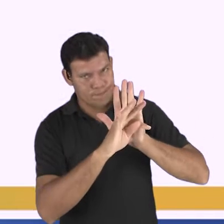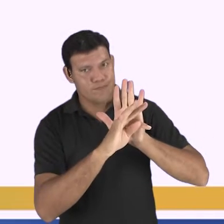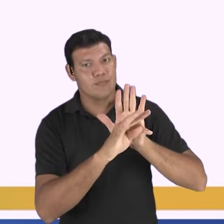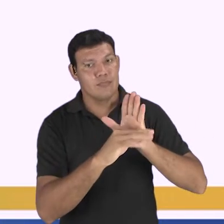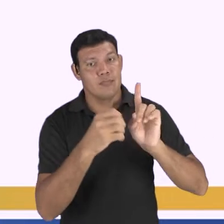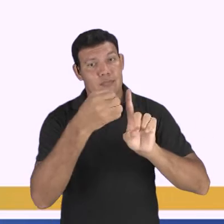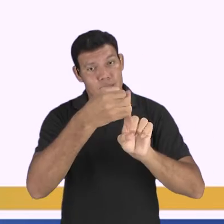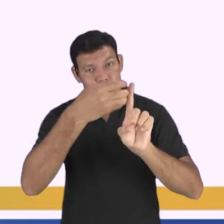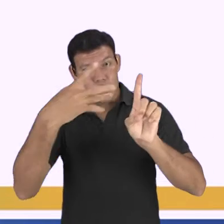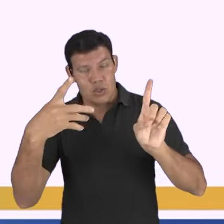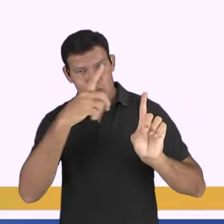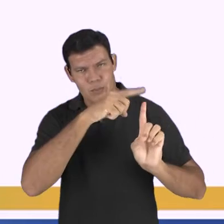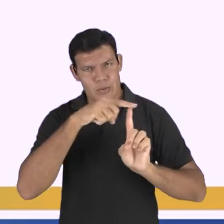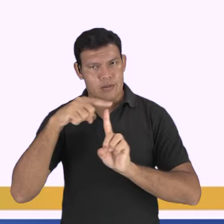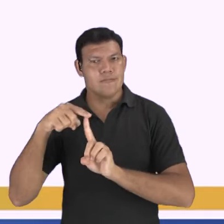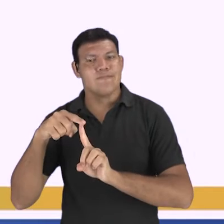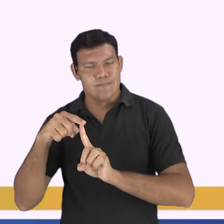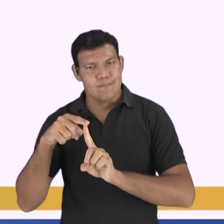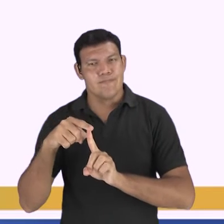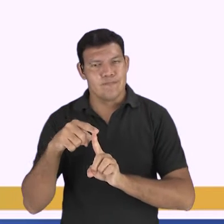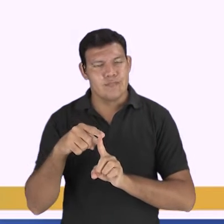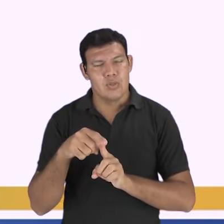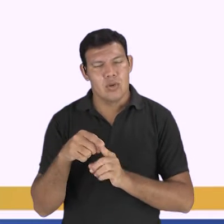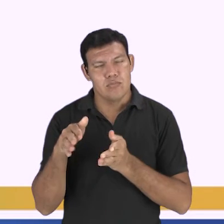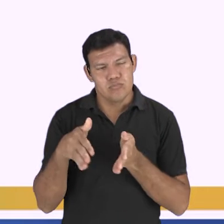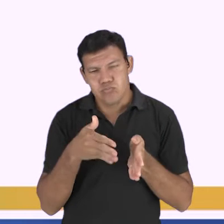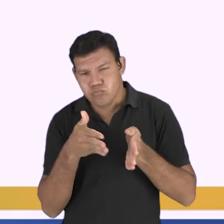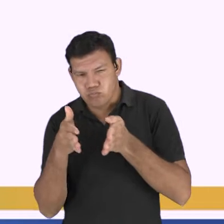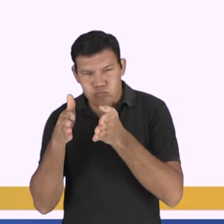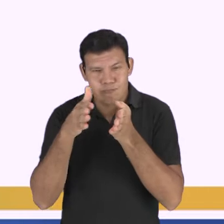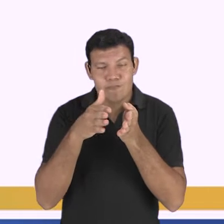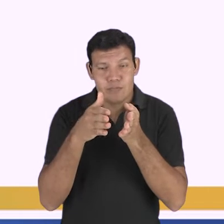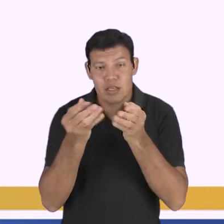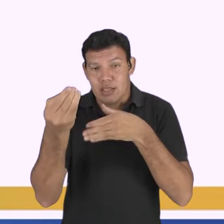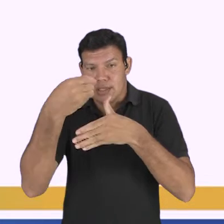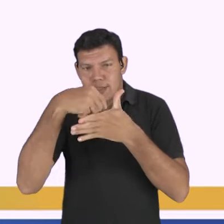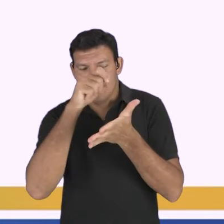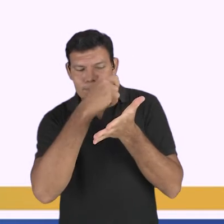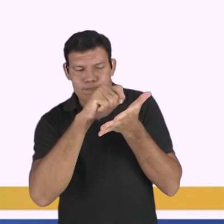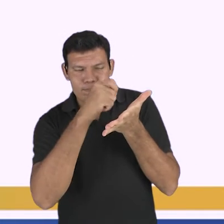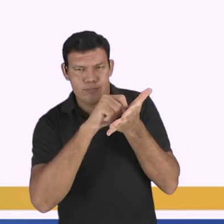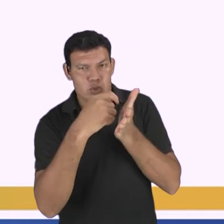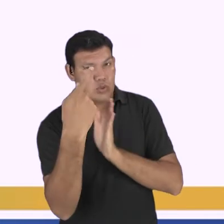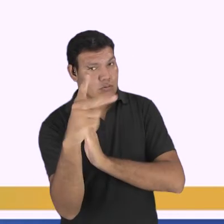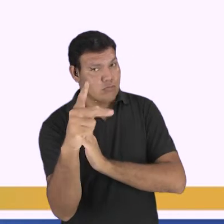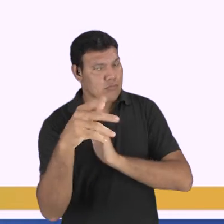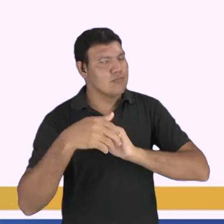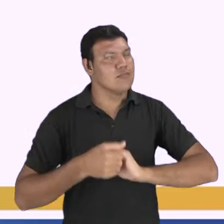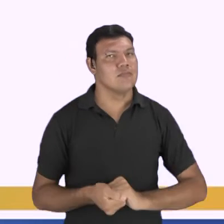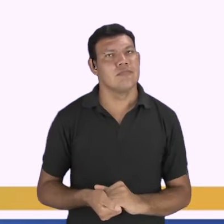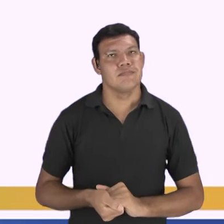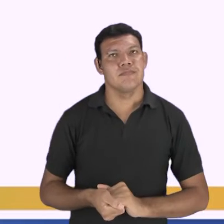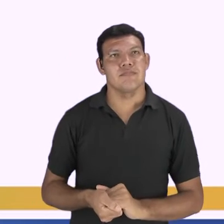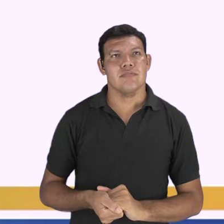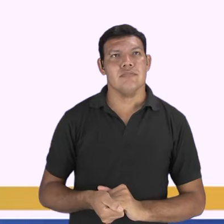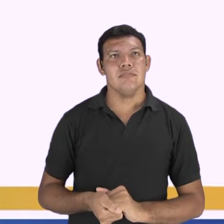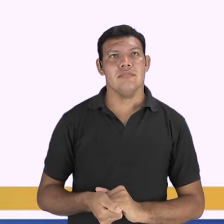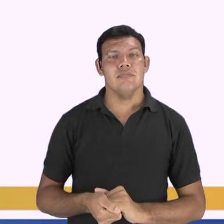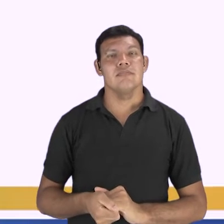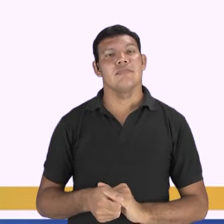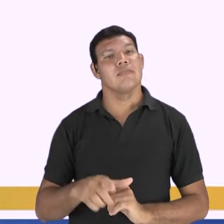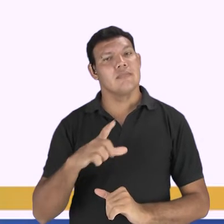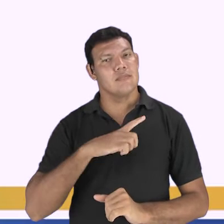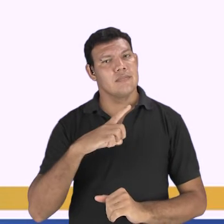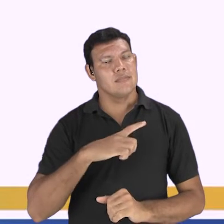que vai nos fazer caminhar dentro daquela sua escrita, tá bom? Nós temos aqui alguns tipos